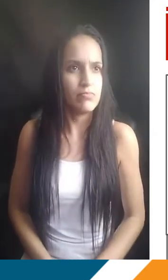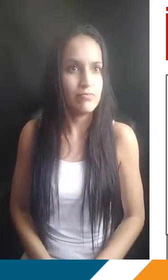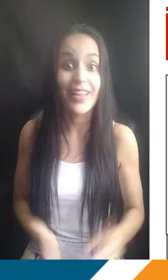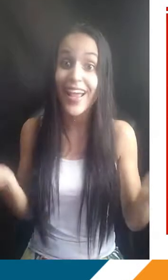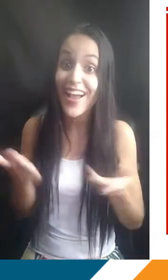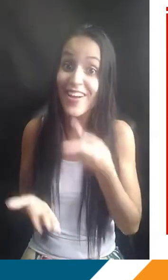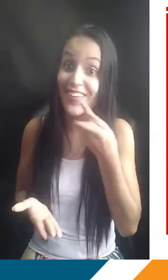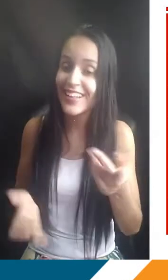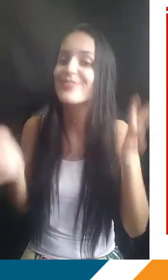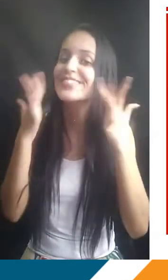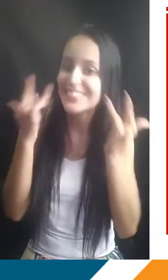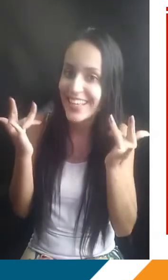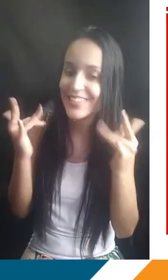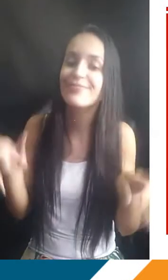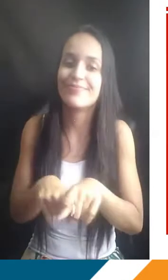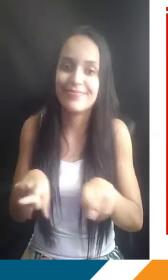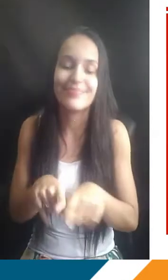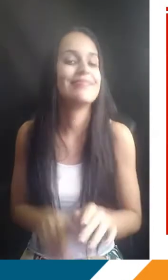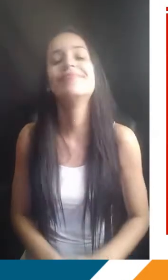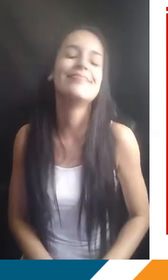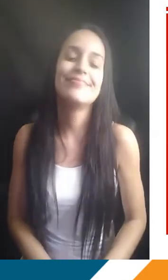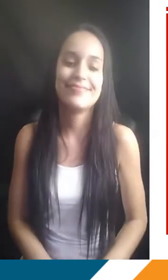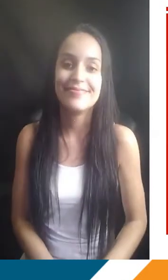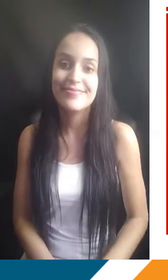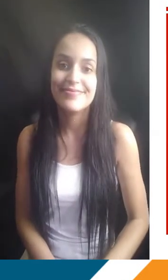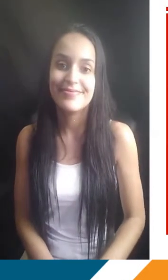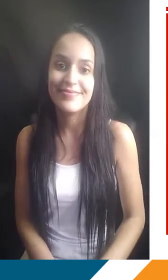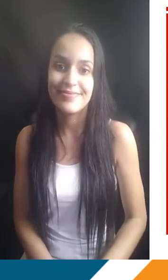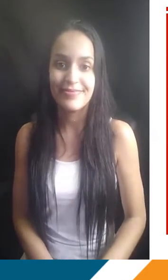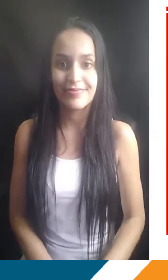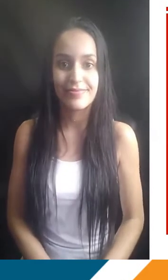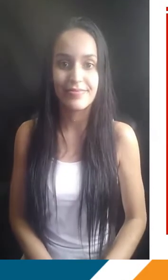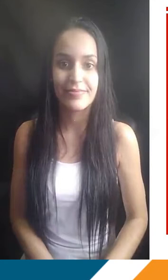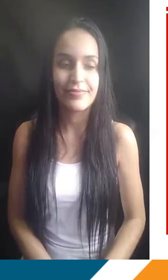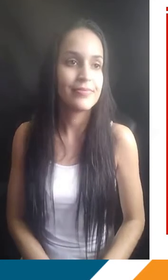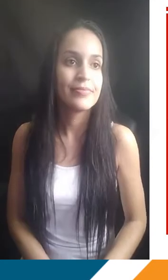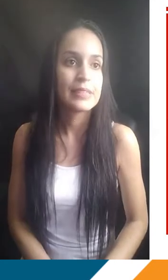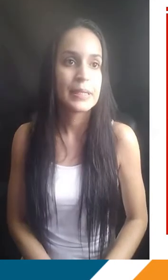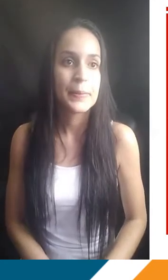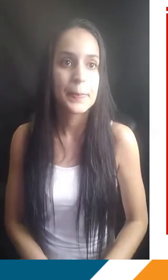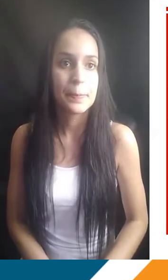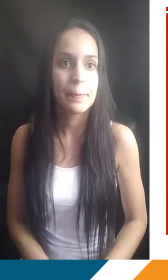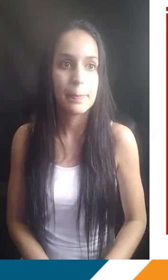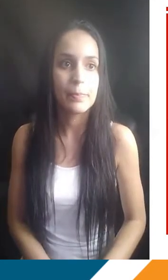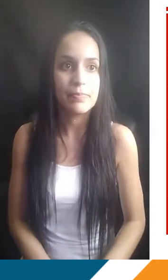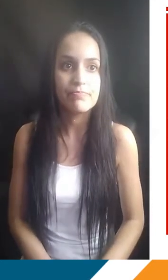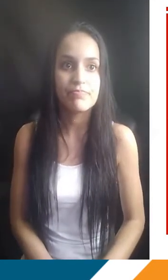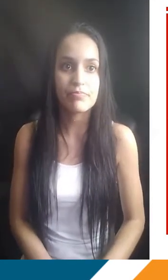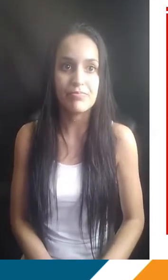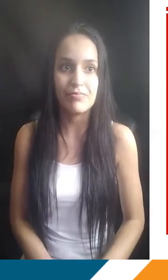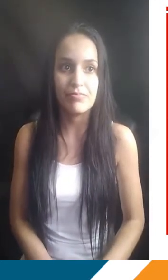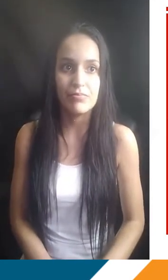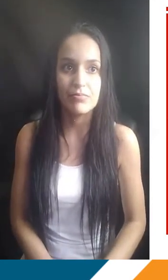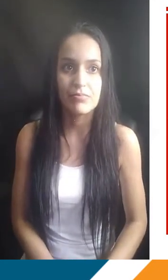manifestação. Bom, vamos falar sobre o teatro também. O teatro brasileiro ele já estava numa fase de ebulição antes do golpe